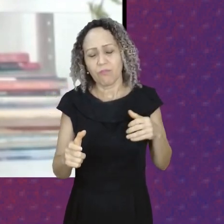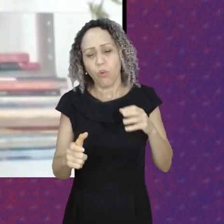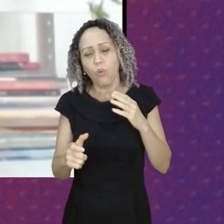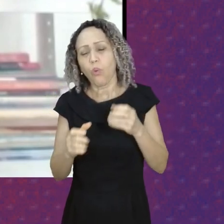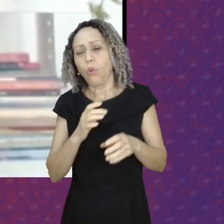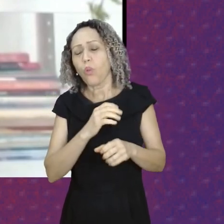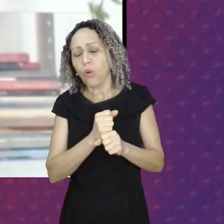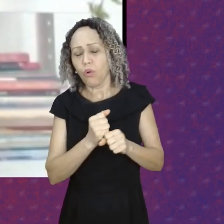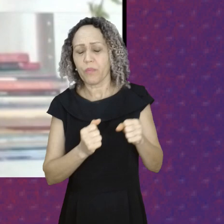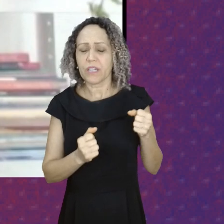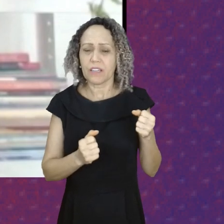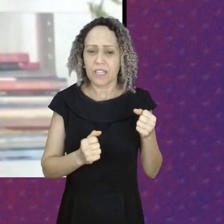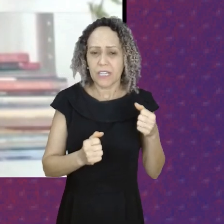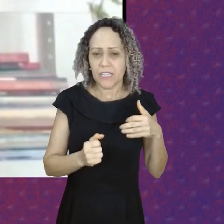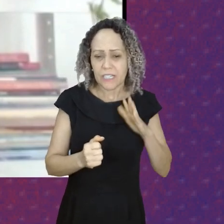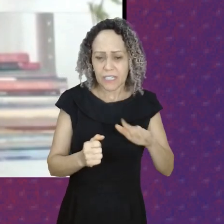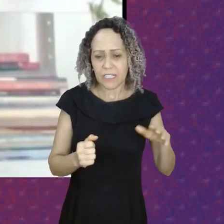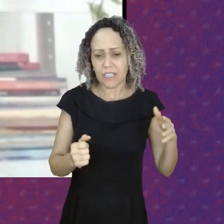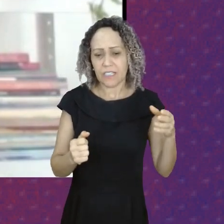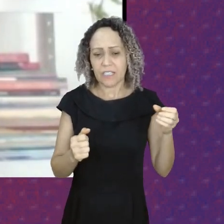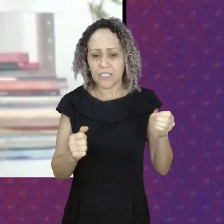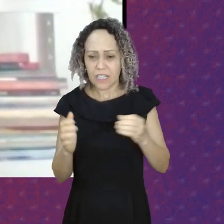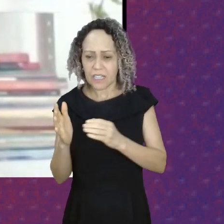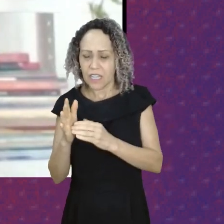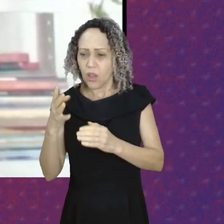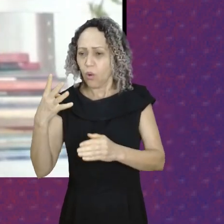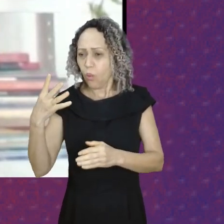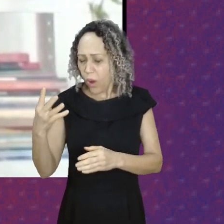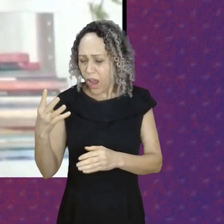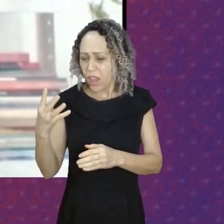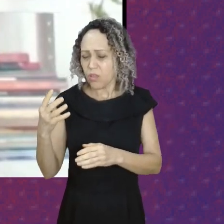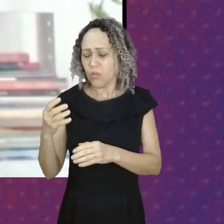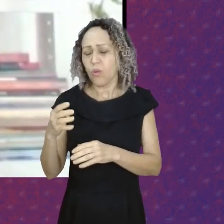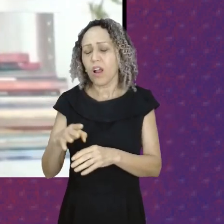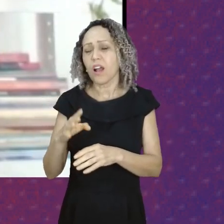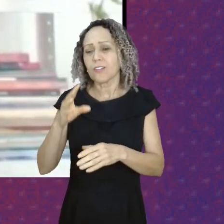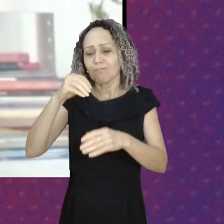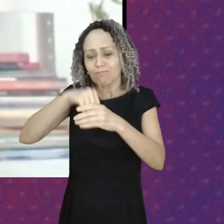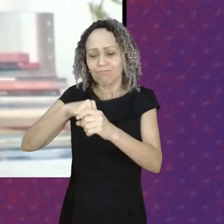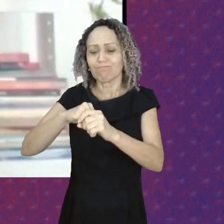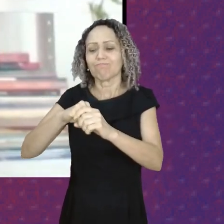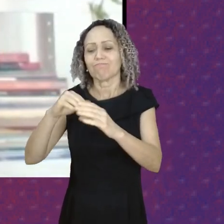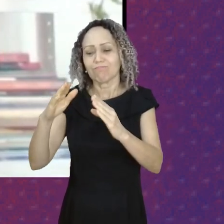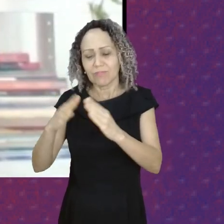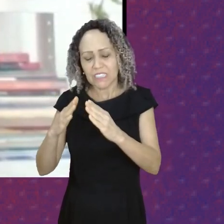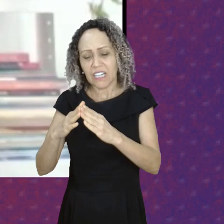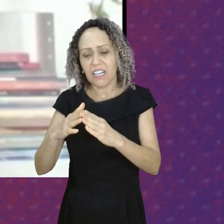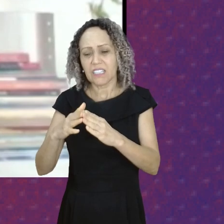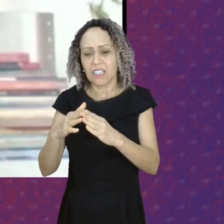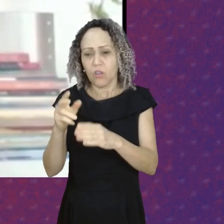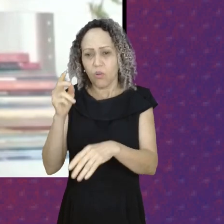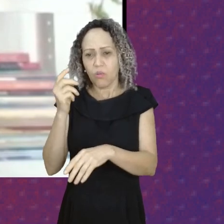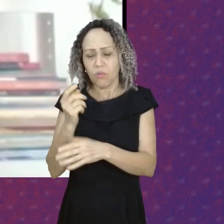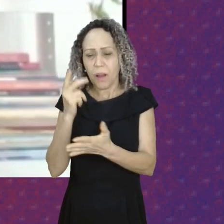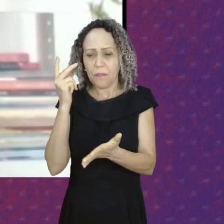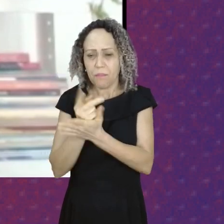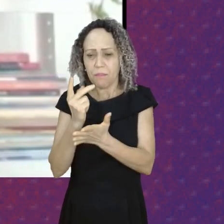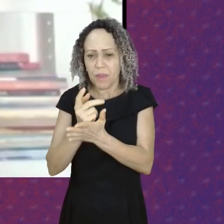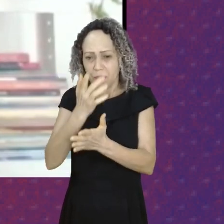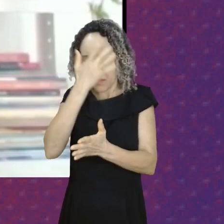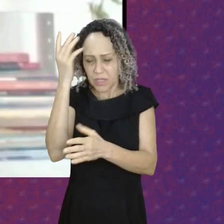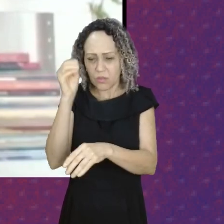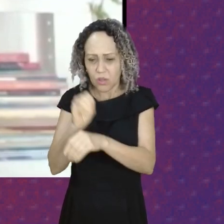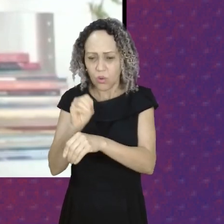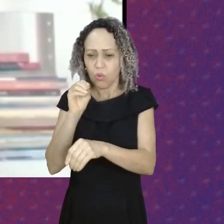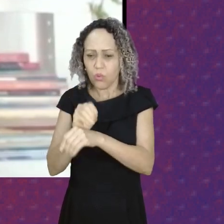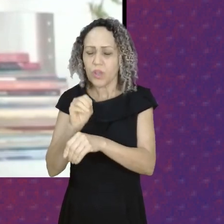que condições de domicílio essas crianças estavam e estão, né? Essas informações,